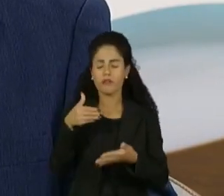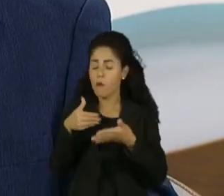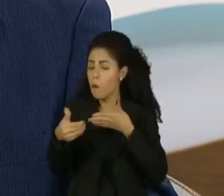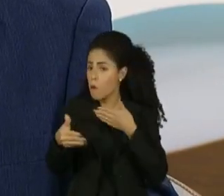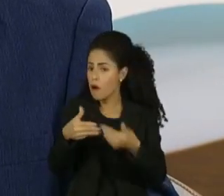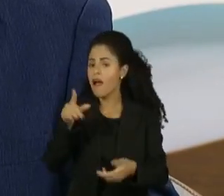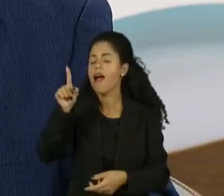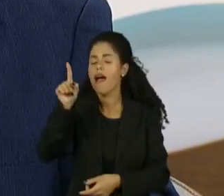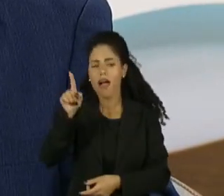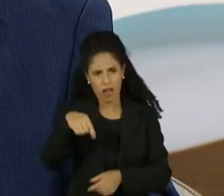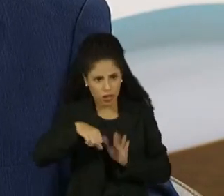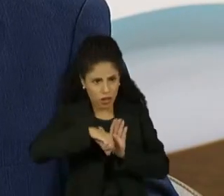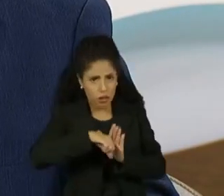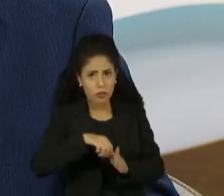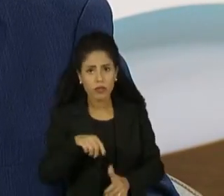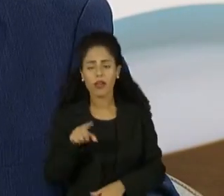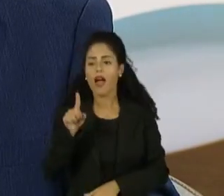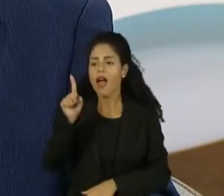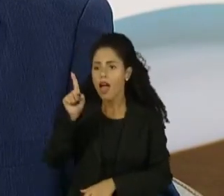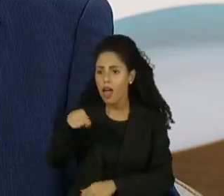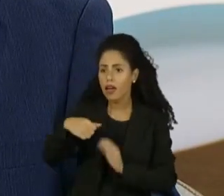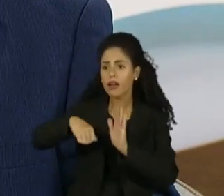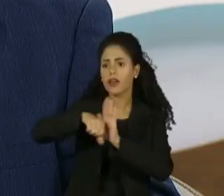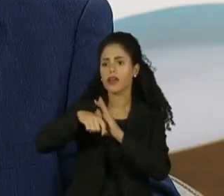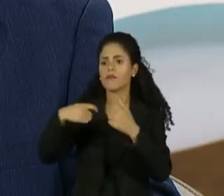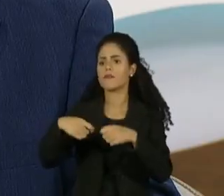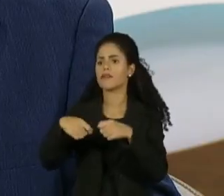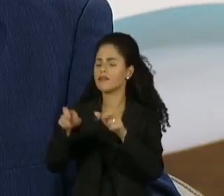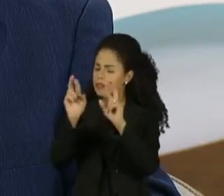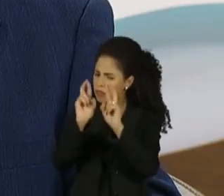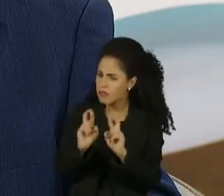um deve ser investigado, agora, da